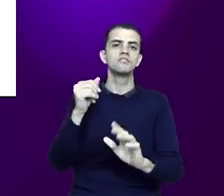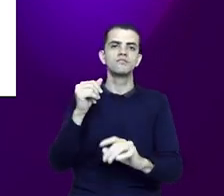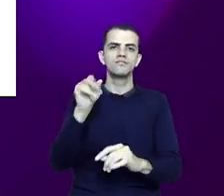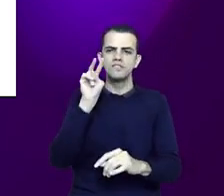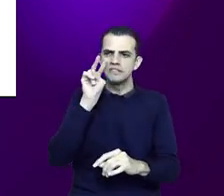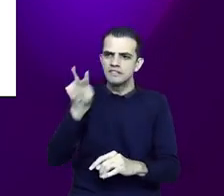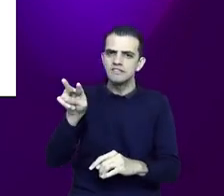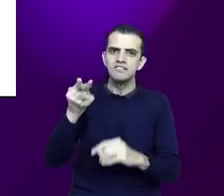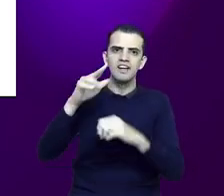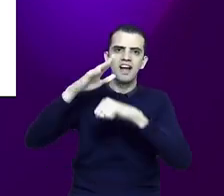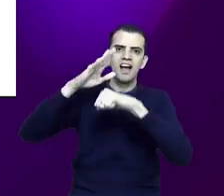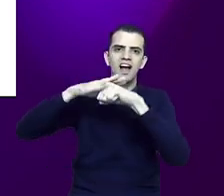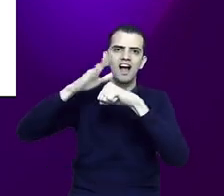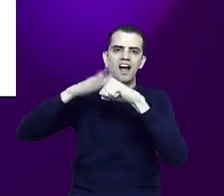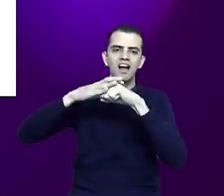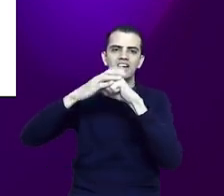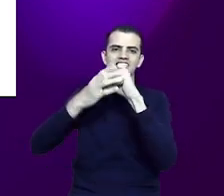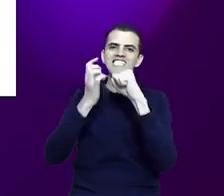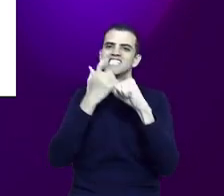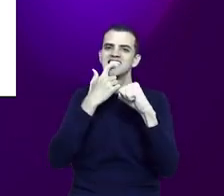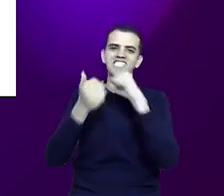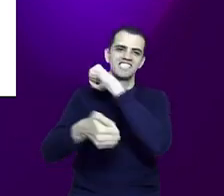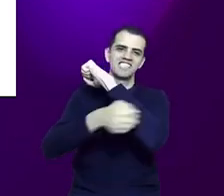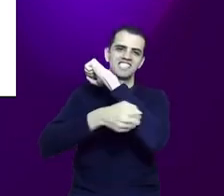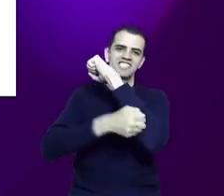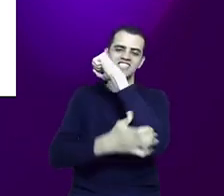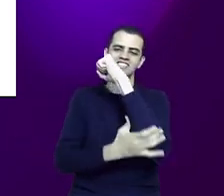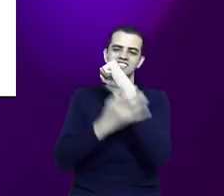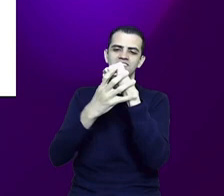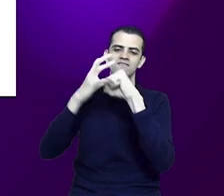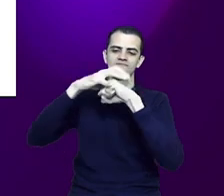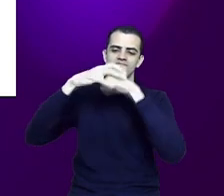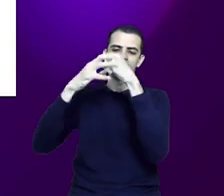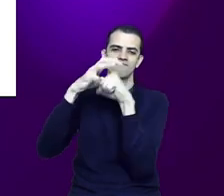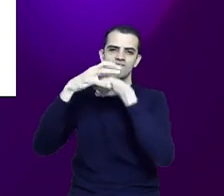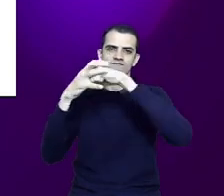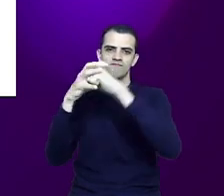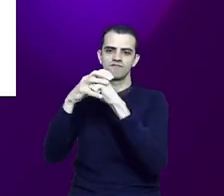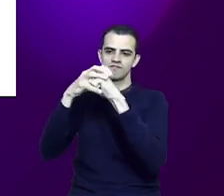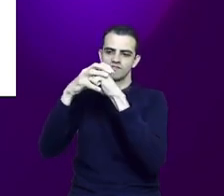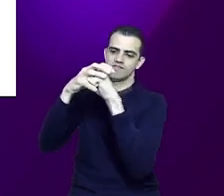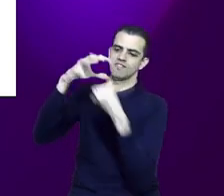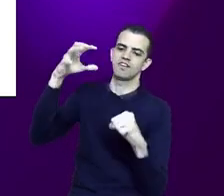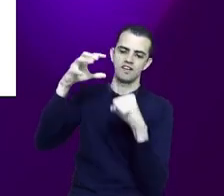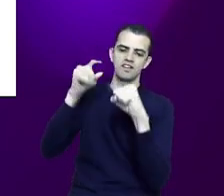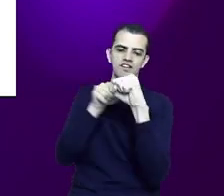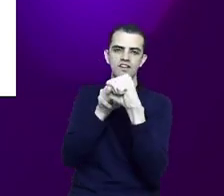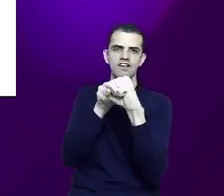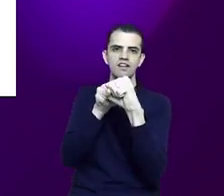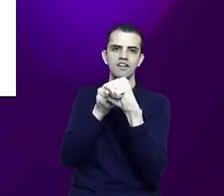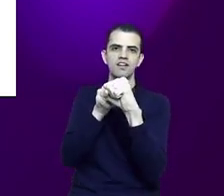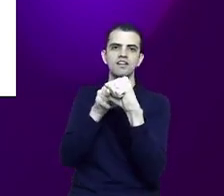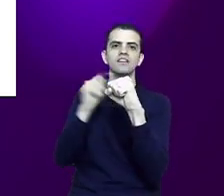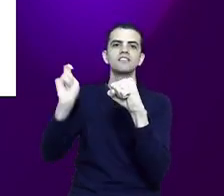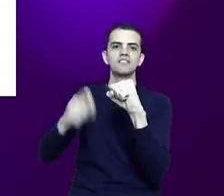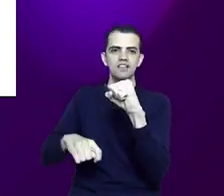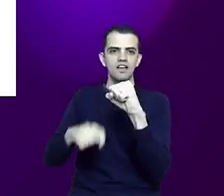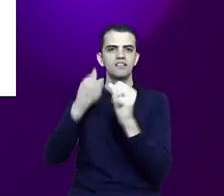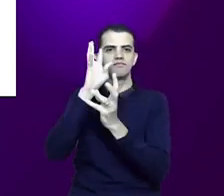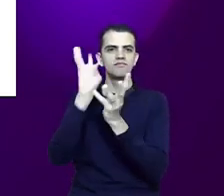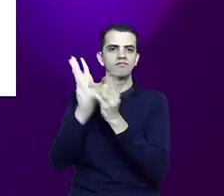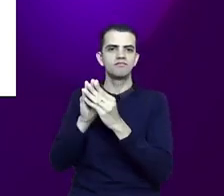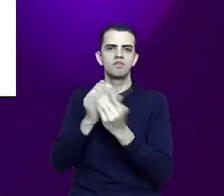a cabeça diretamente na superfície articular dela, né? Ela faz uma supressão da glenoide de toda a escápula